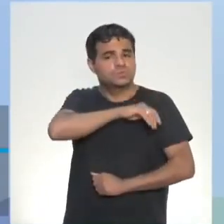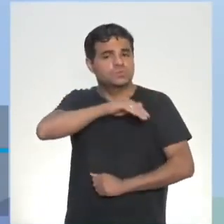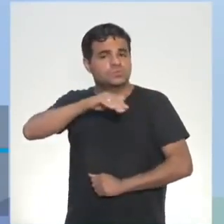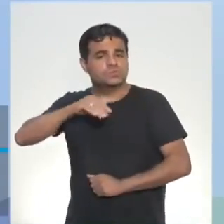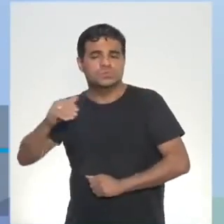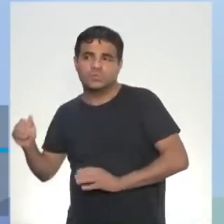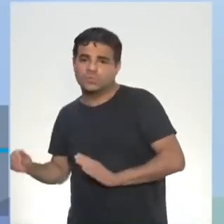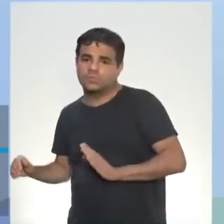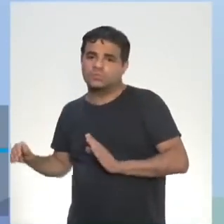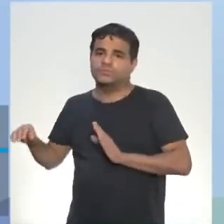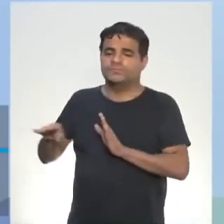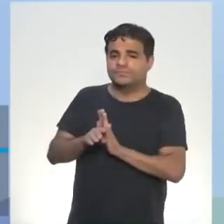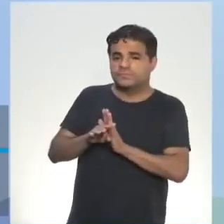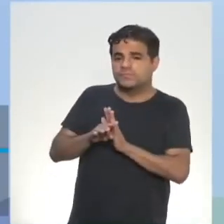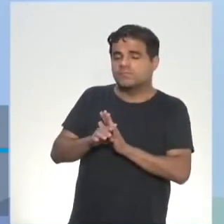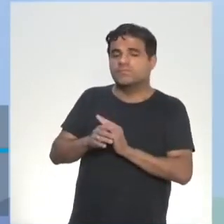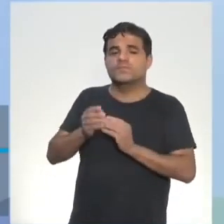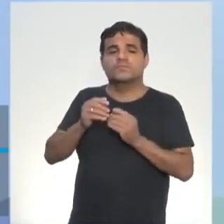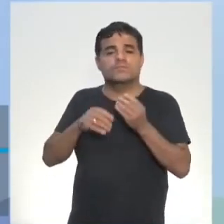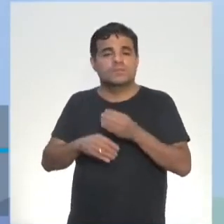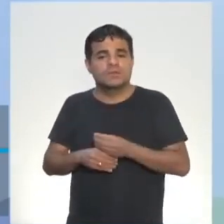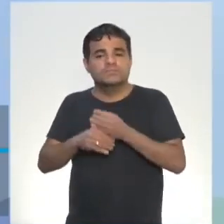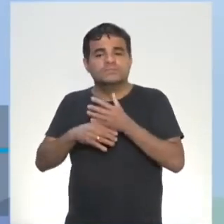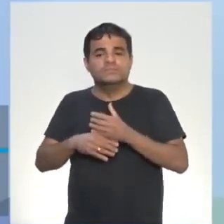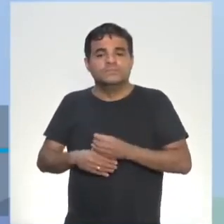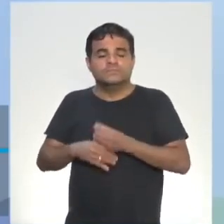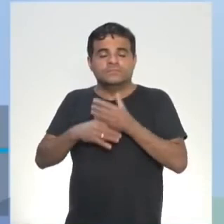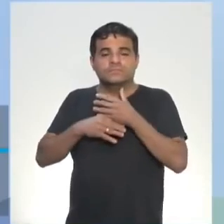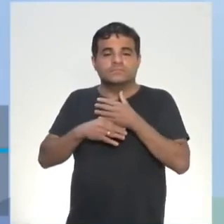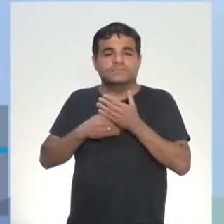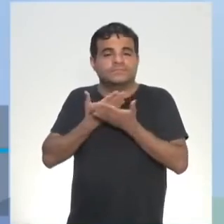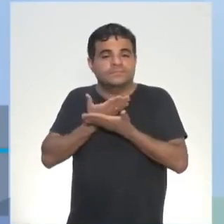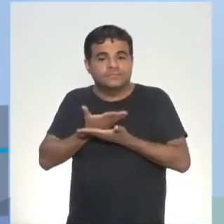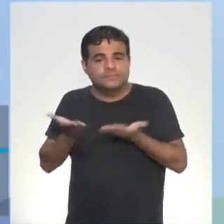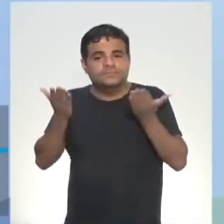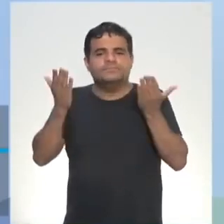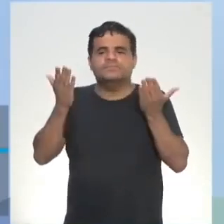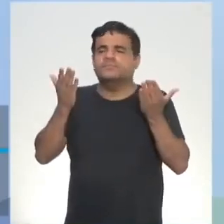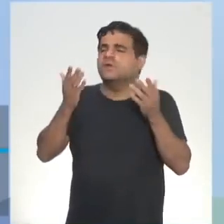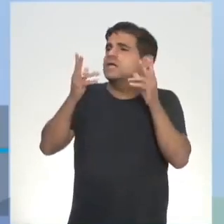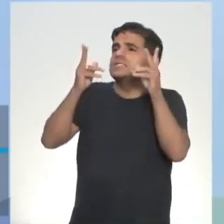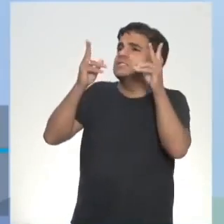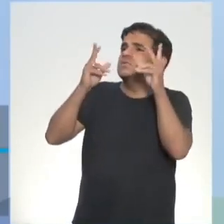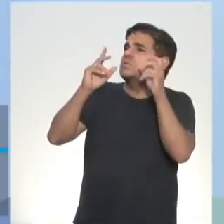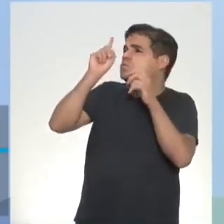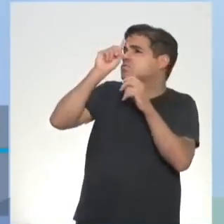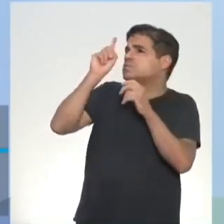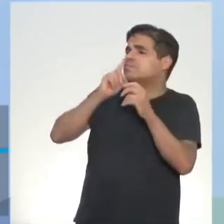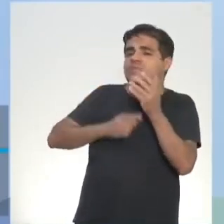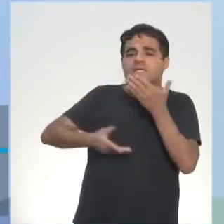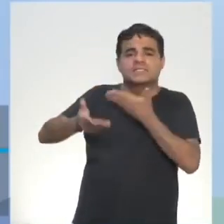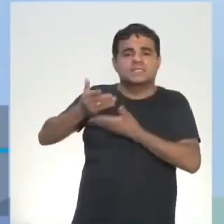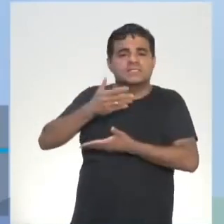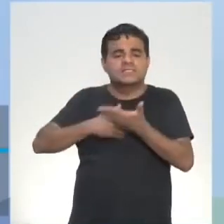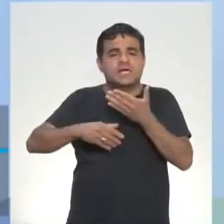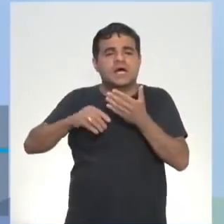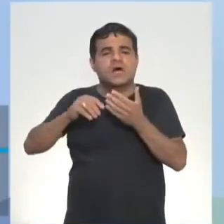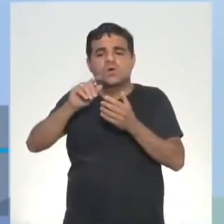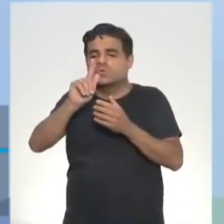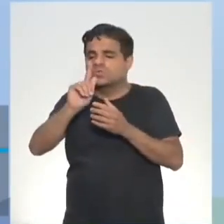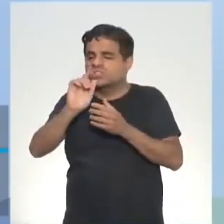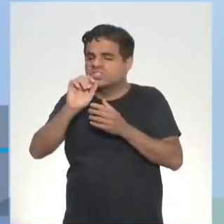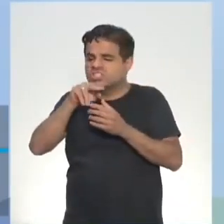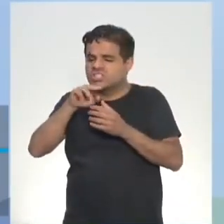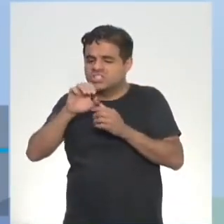no chat, né, Sim. que também você tem aí essas questões. Ele não sabia essa relação de gene, ele não sabia